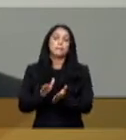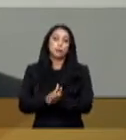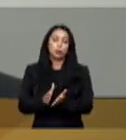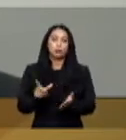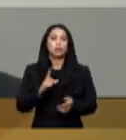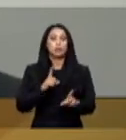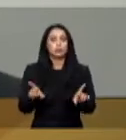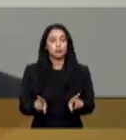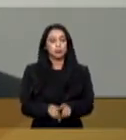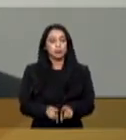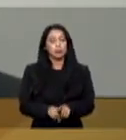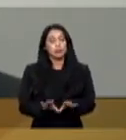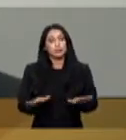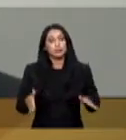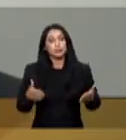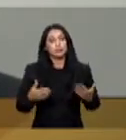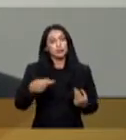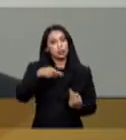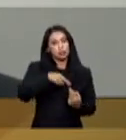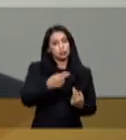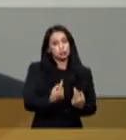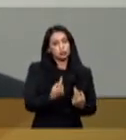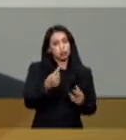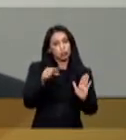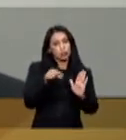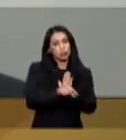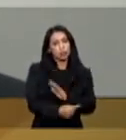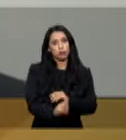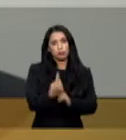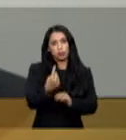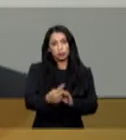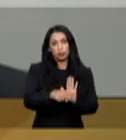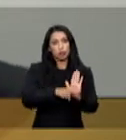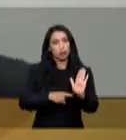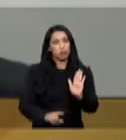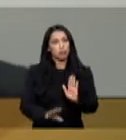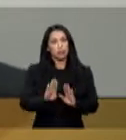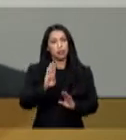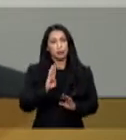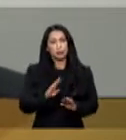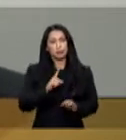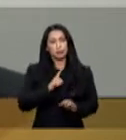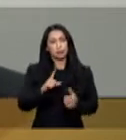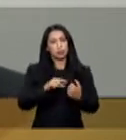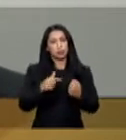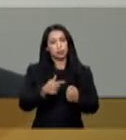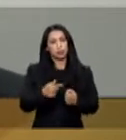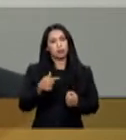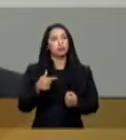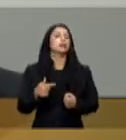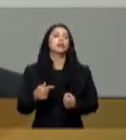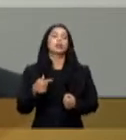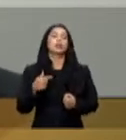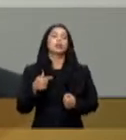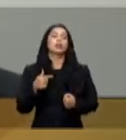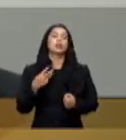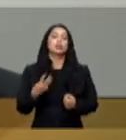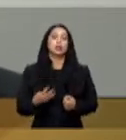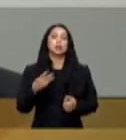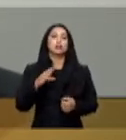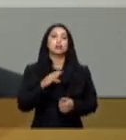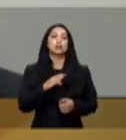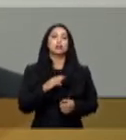de 98. Nesse caso, o inciso 1, parágrafo 1º-B, do artigo 273 do Código Penal, não classifica o